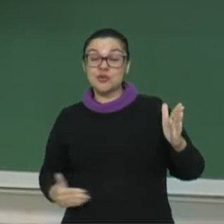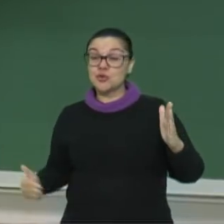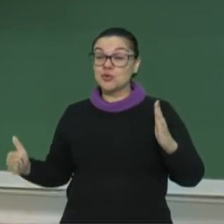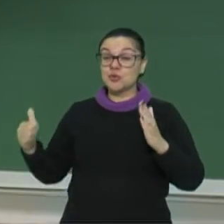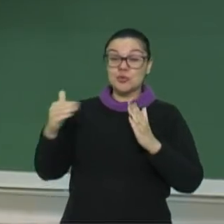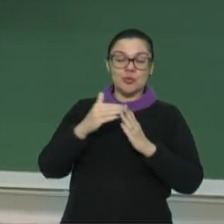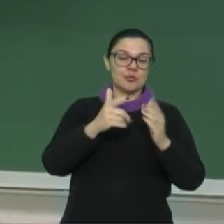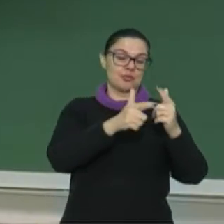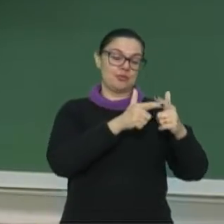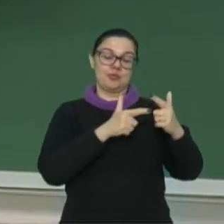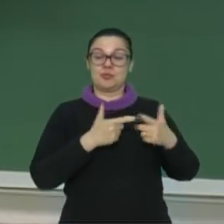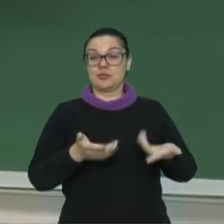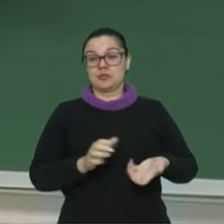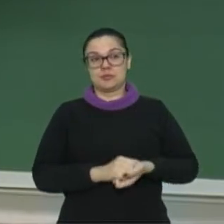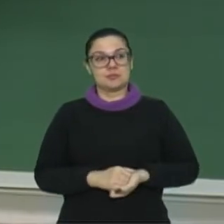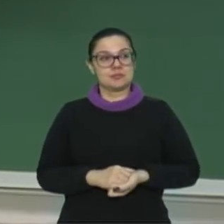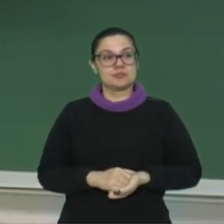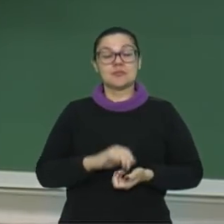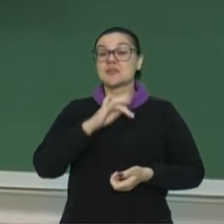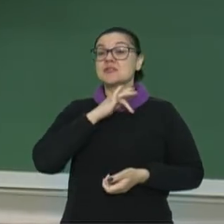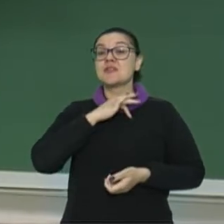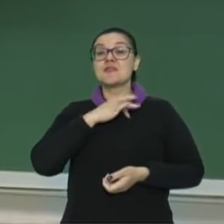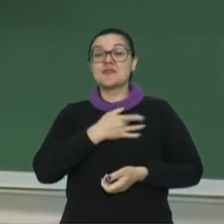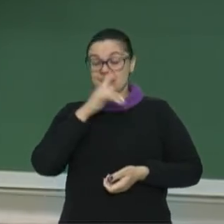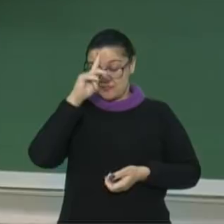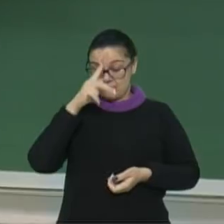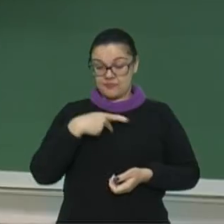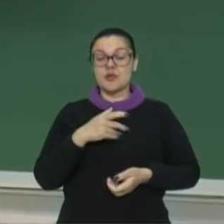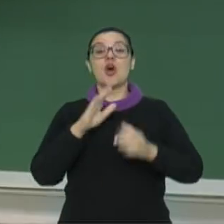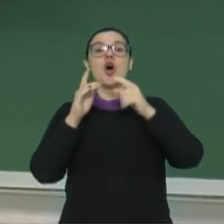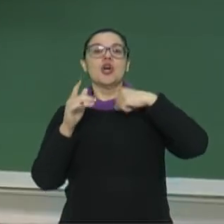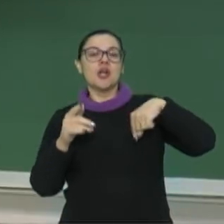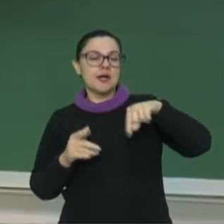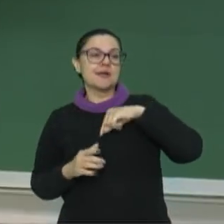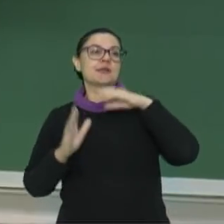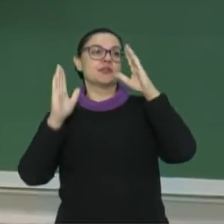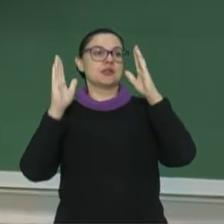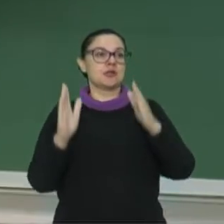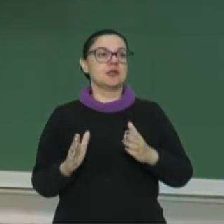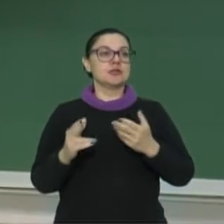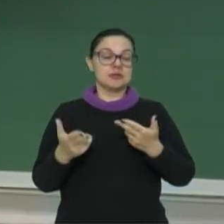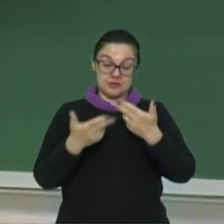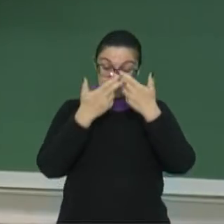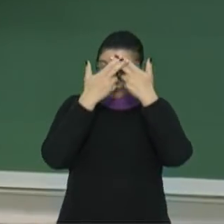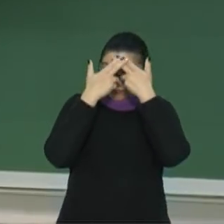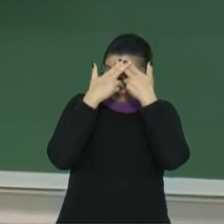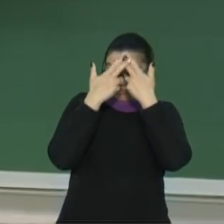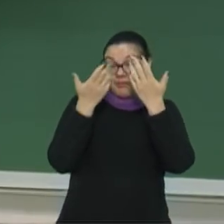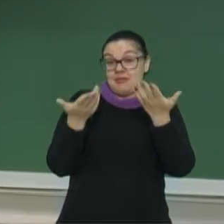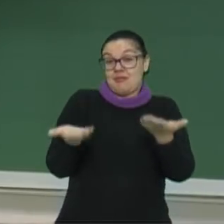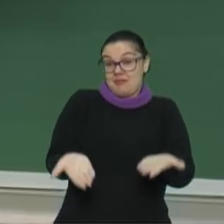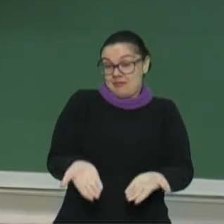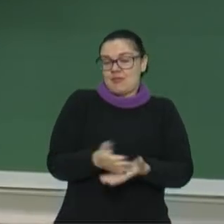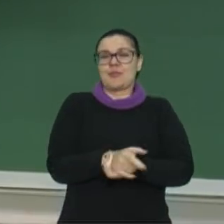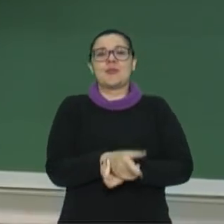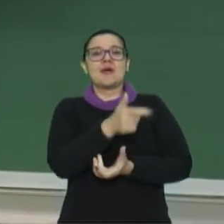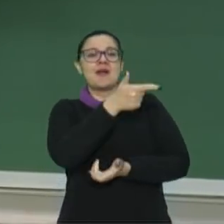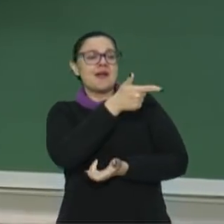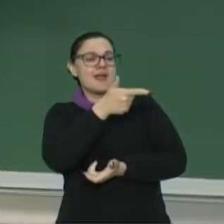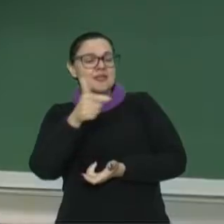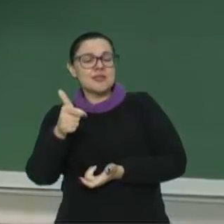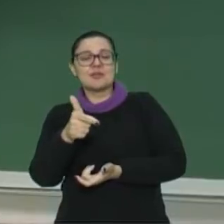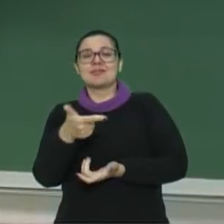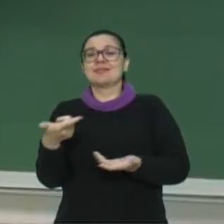para todos nós sermos vítimas. Porque todos nós, de alguma maneira, passamos por traumas. Né? Não existe aí uma